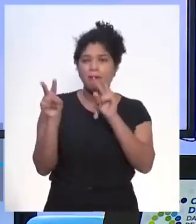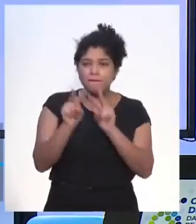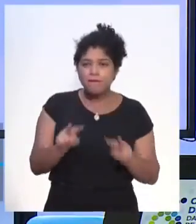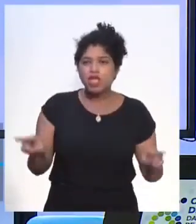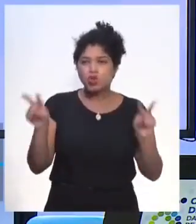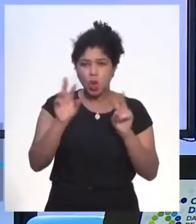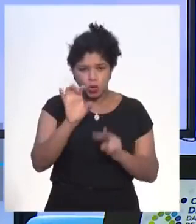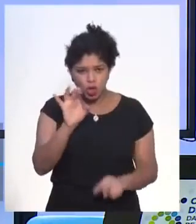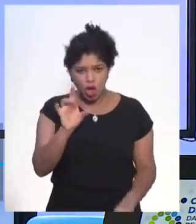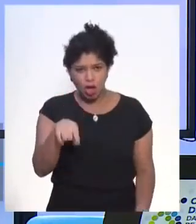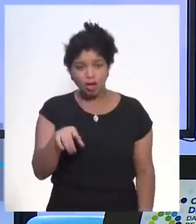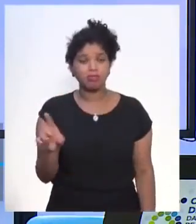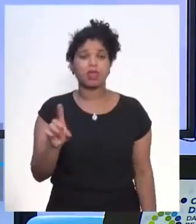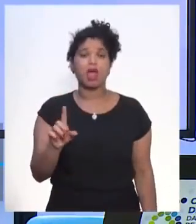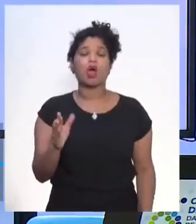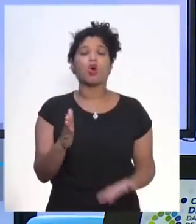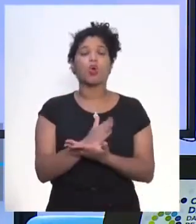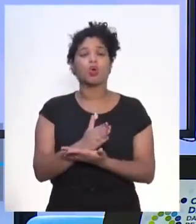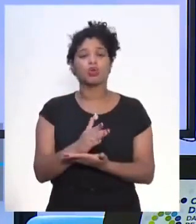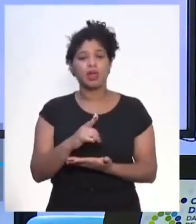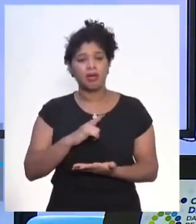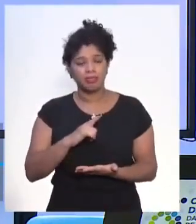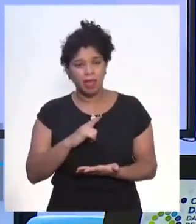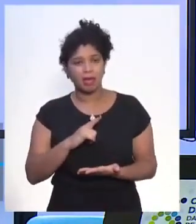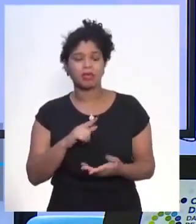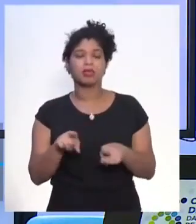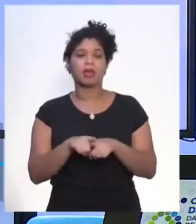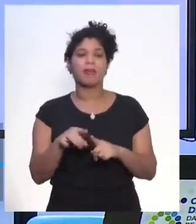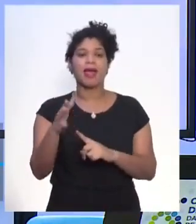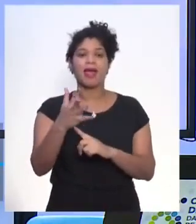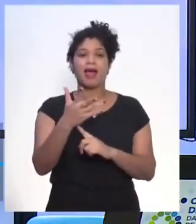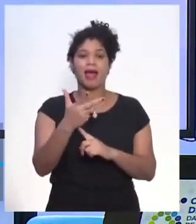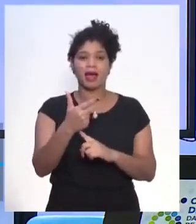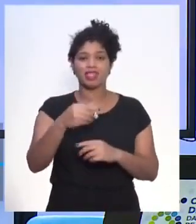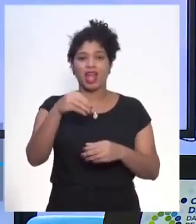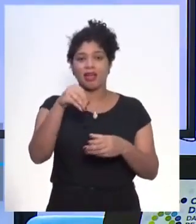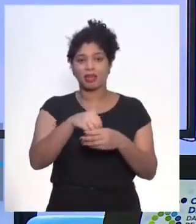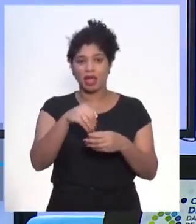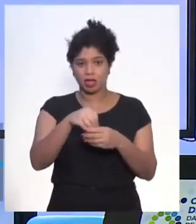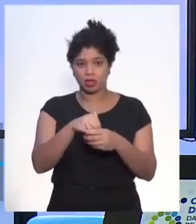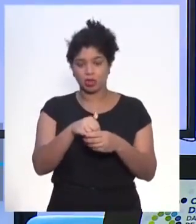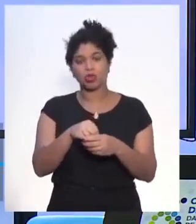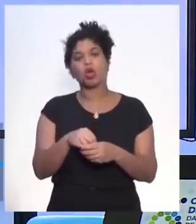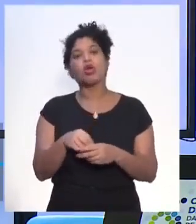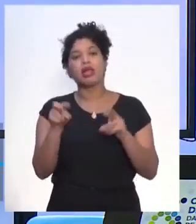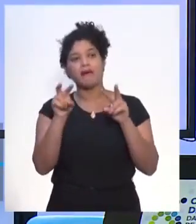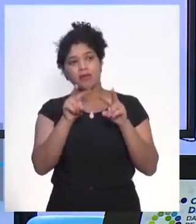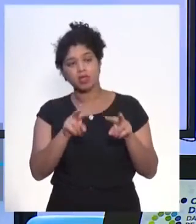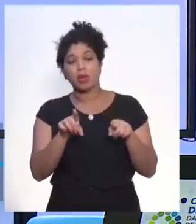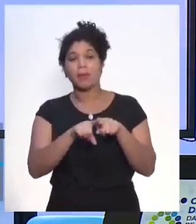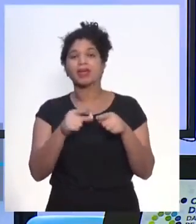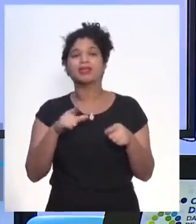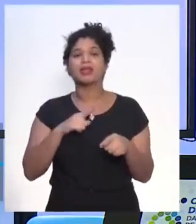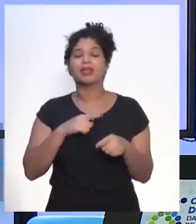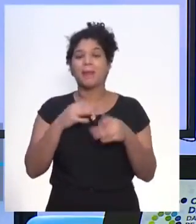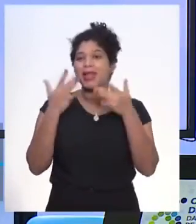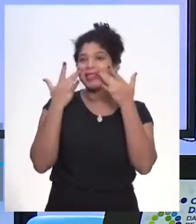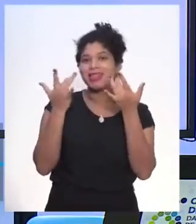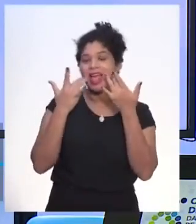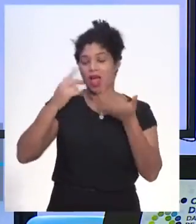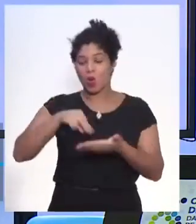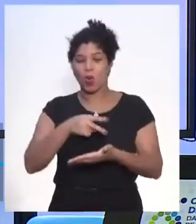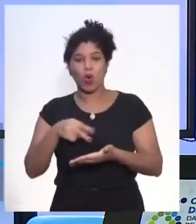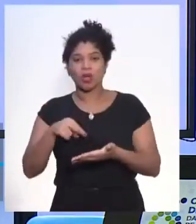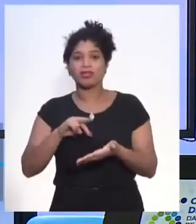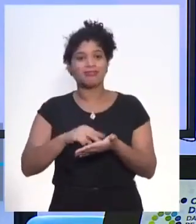Nesta aula específica, estamos falando da arte pública dentro das artes visuais. mas temos também teatro, manifestações de